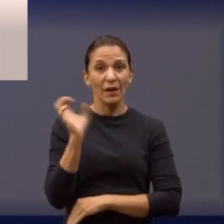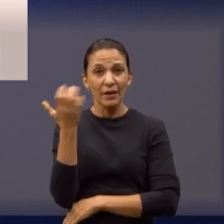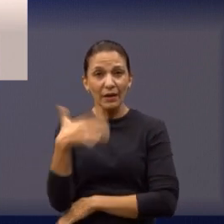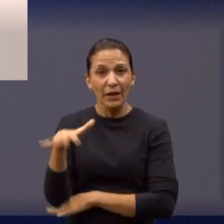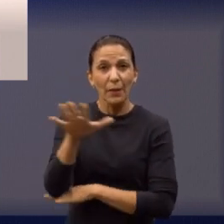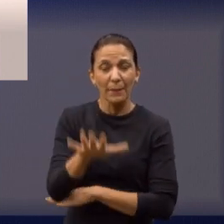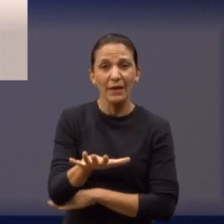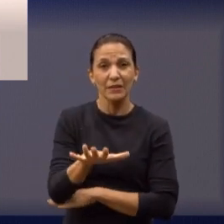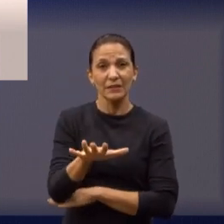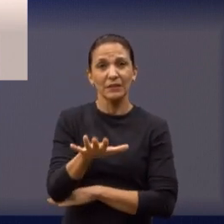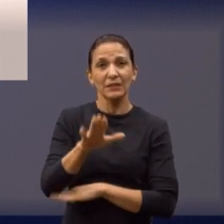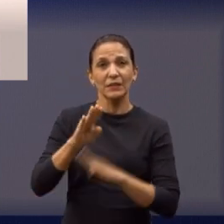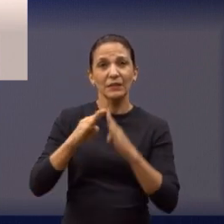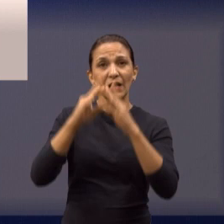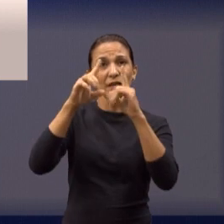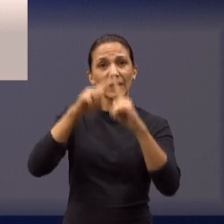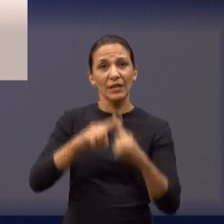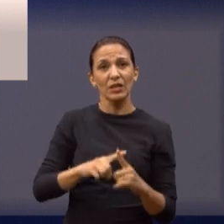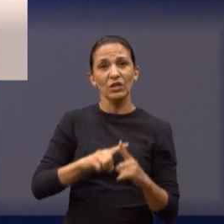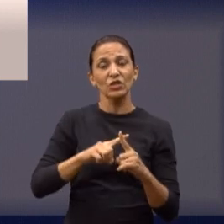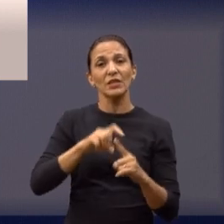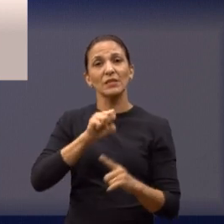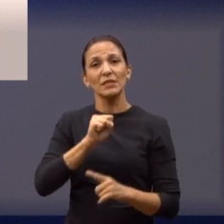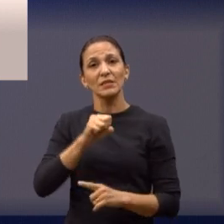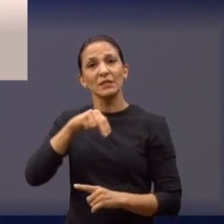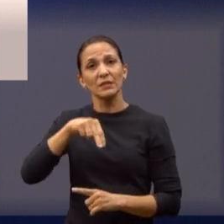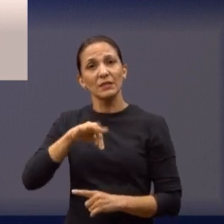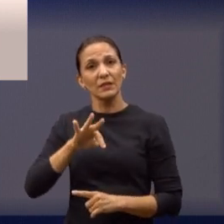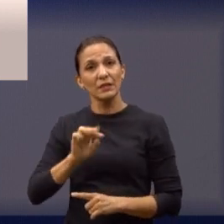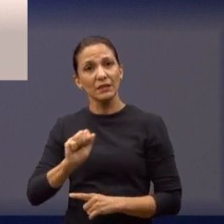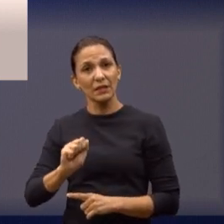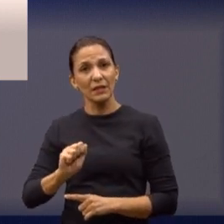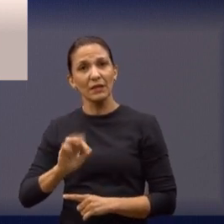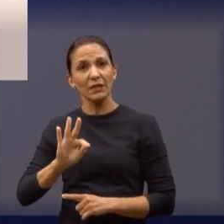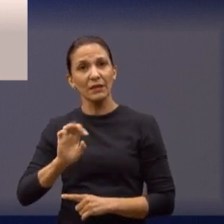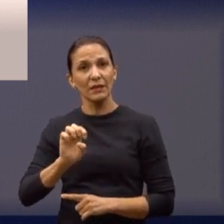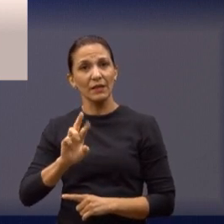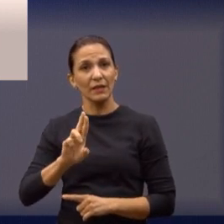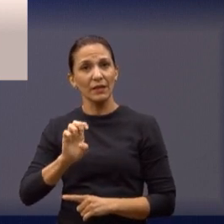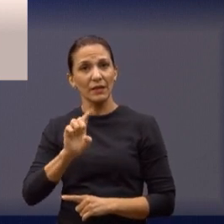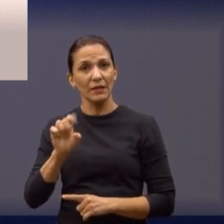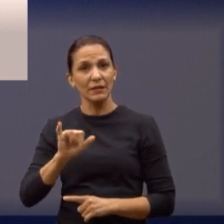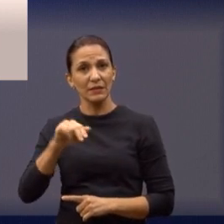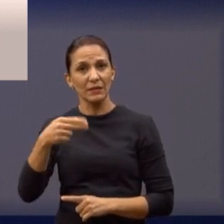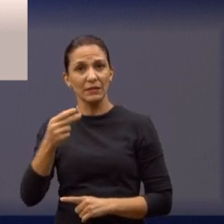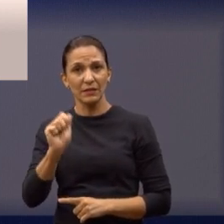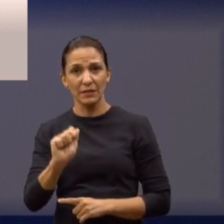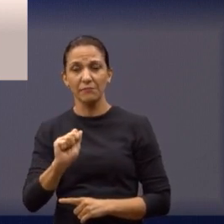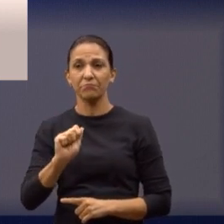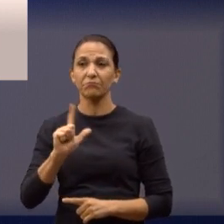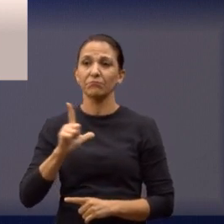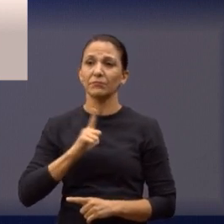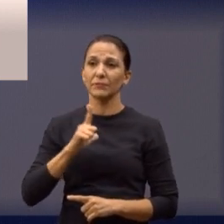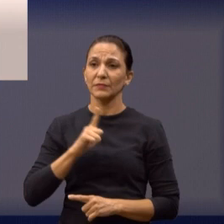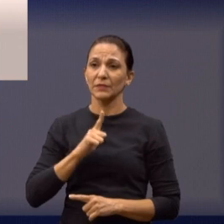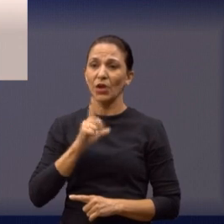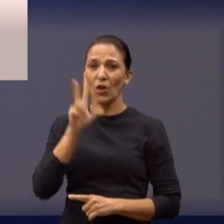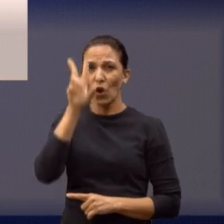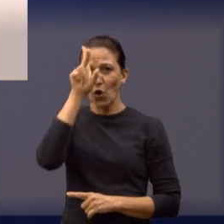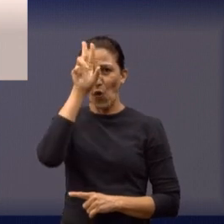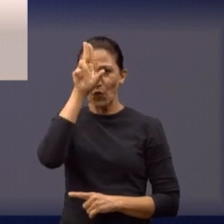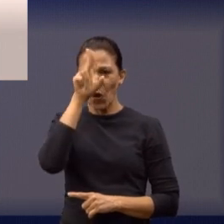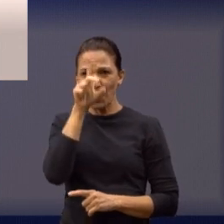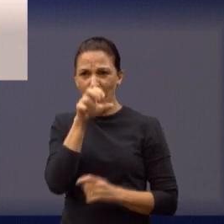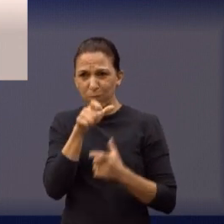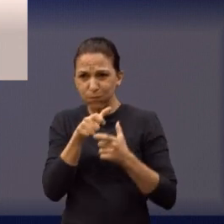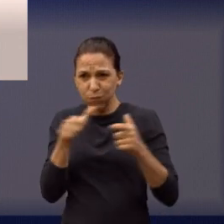Igreja Santa Terezinha Tá difícil cara dá uma olhada passa uma próxima foto ó olha o tamanho do Formigueiro que tem no